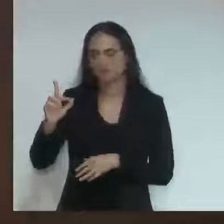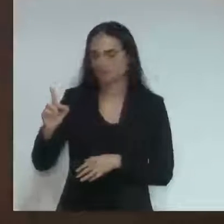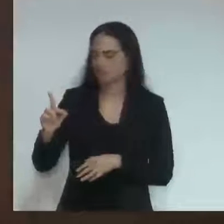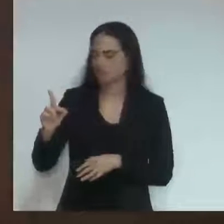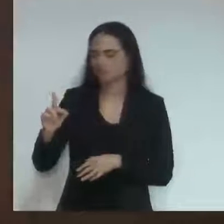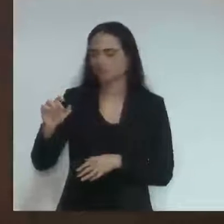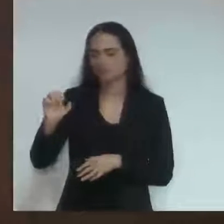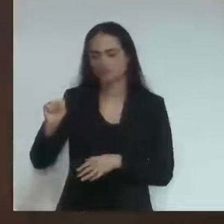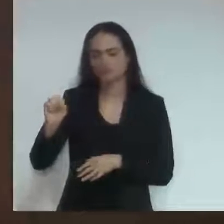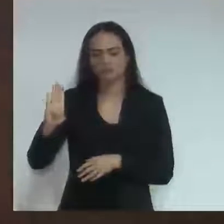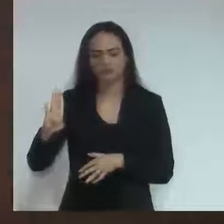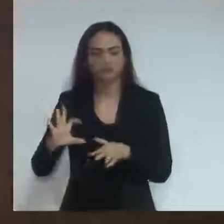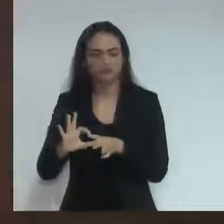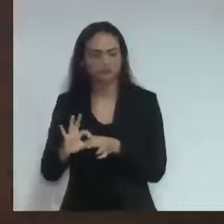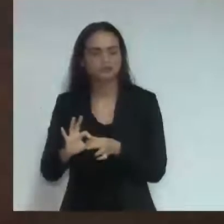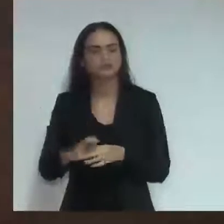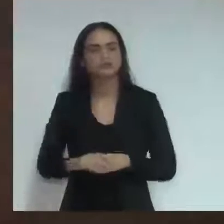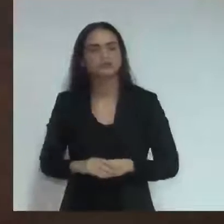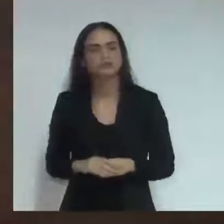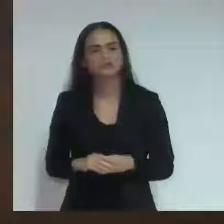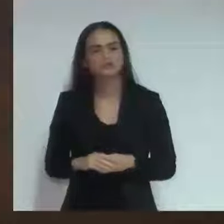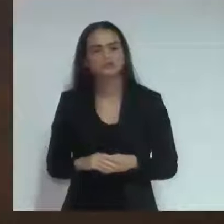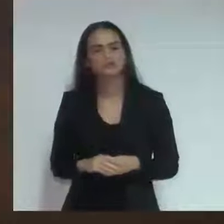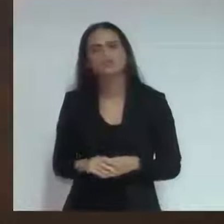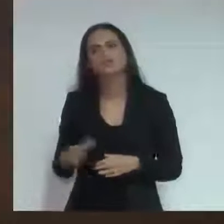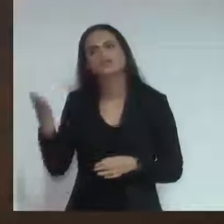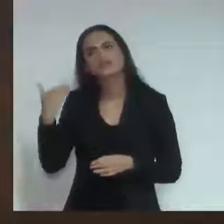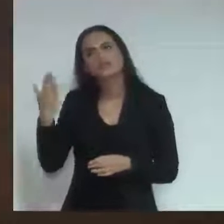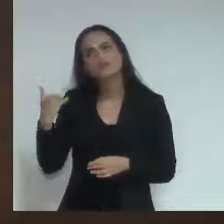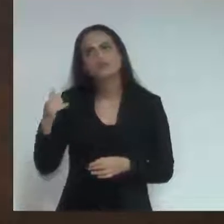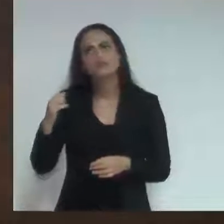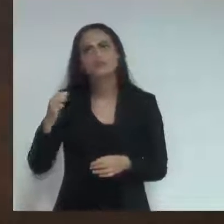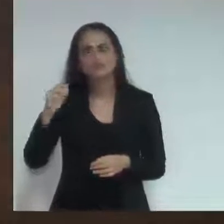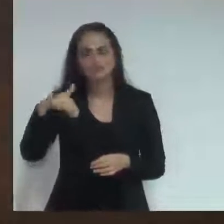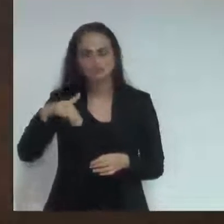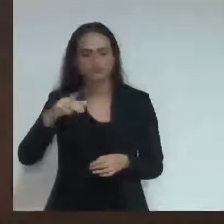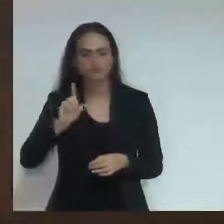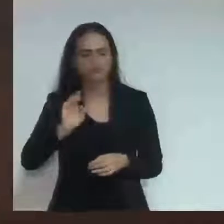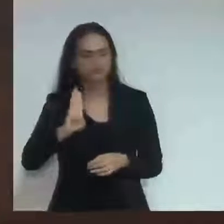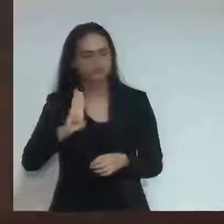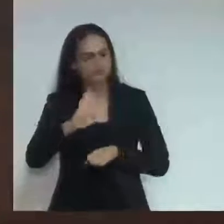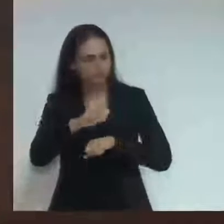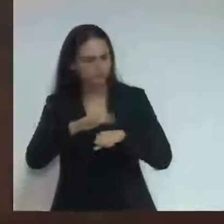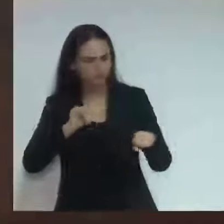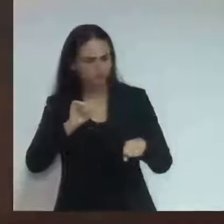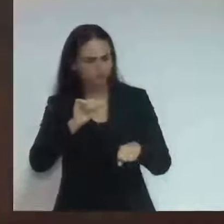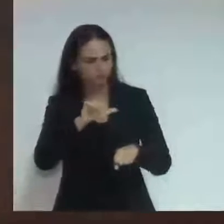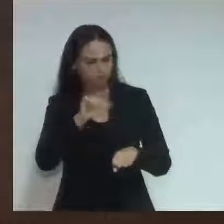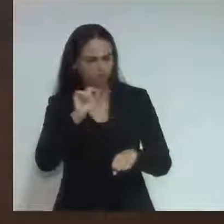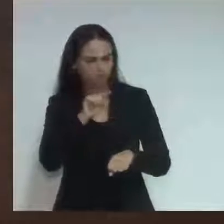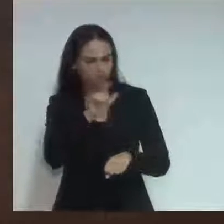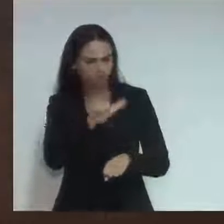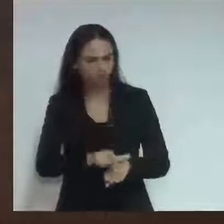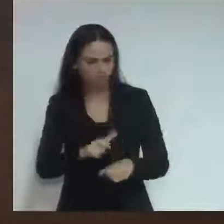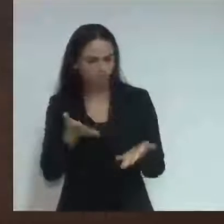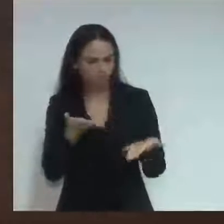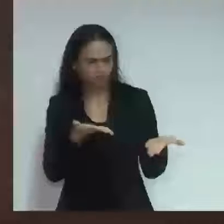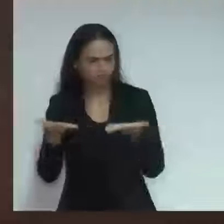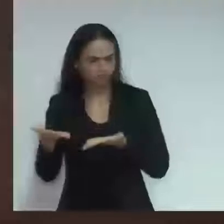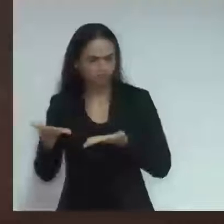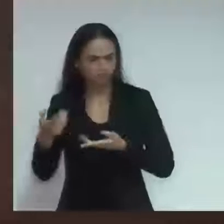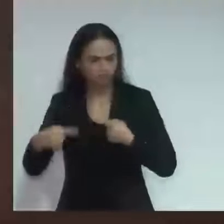naquele momento da eleição, o MDB fizeram um convite, eu saí para ser candidato no MDB, não